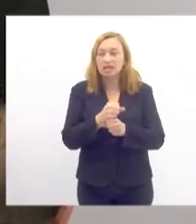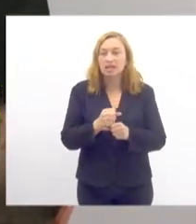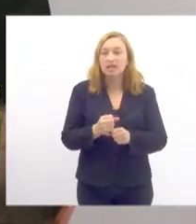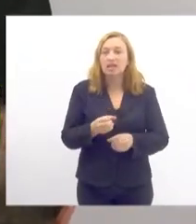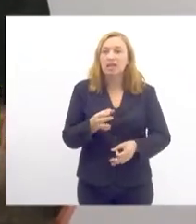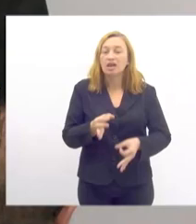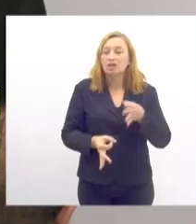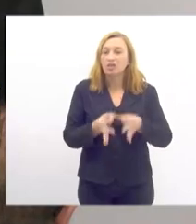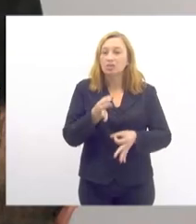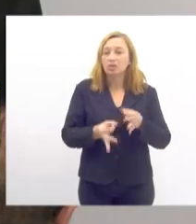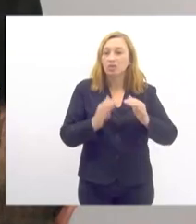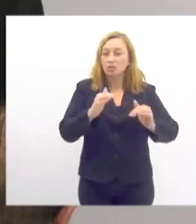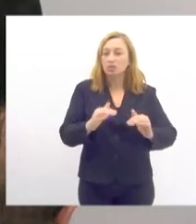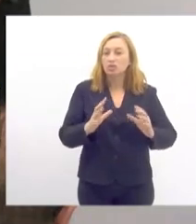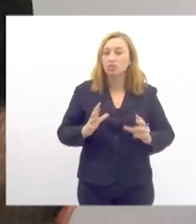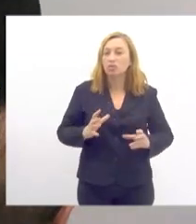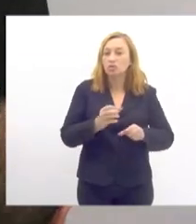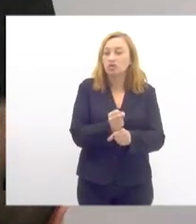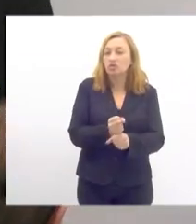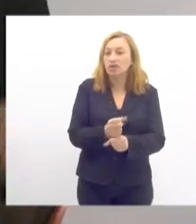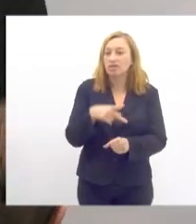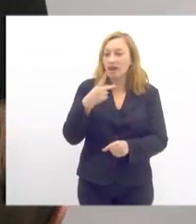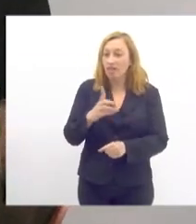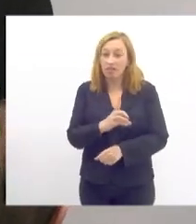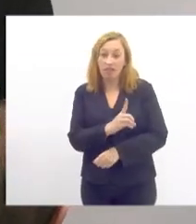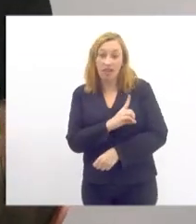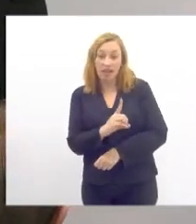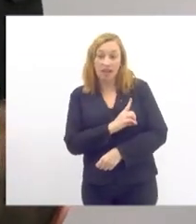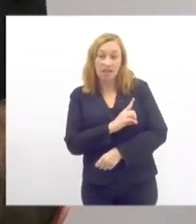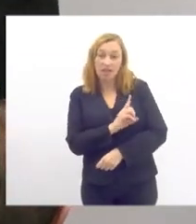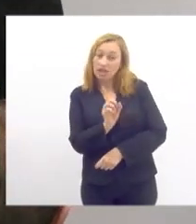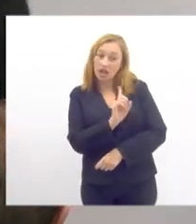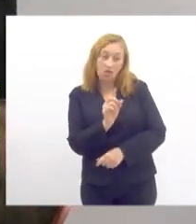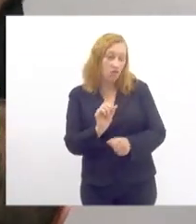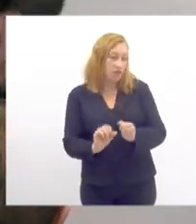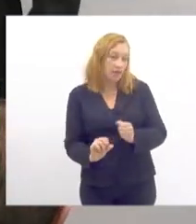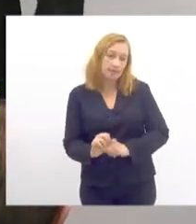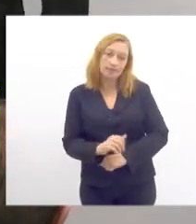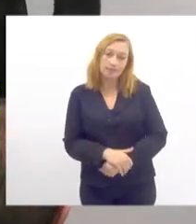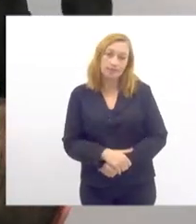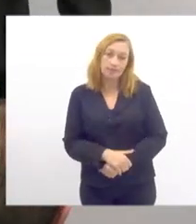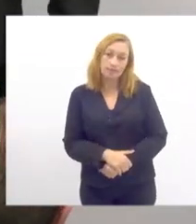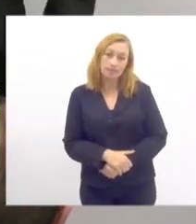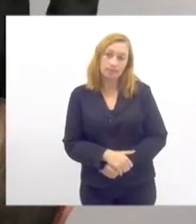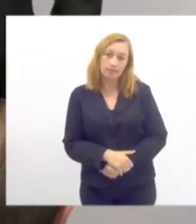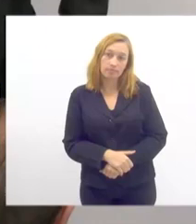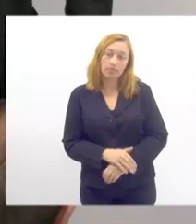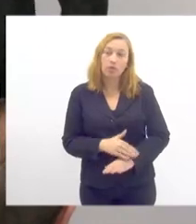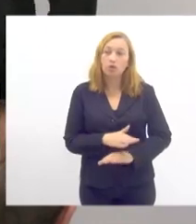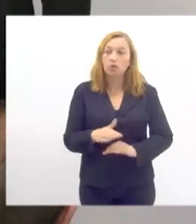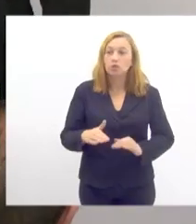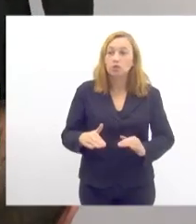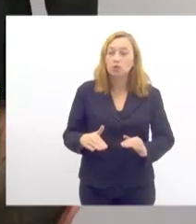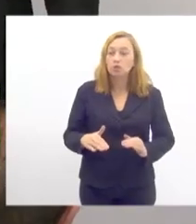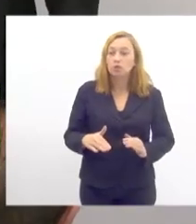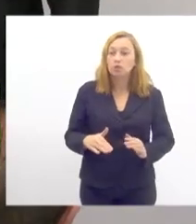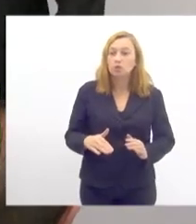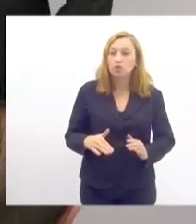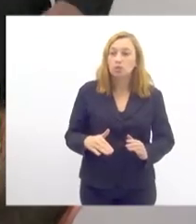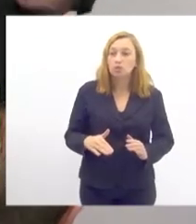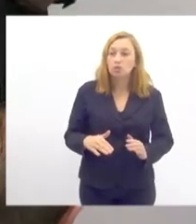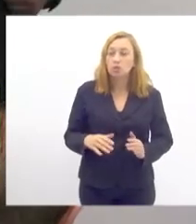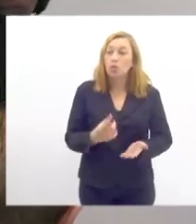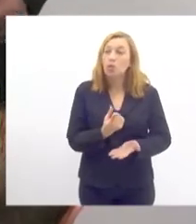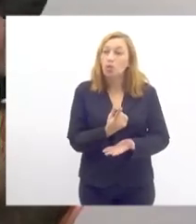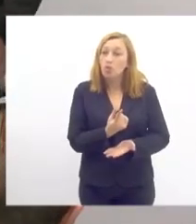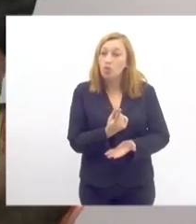de Contas é isso assim, Detran, não faça mais desta forma. Passamos todos, não levamos o valor que a